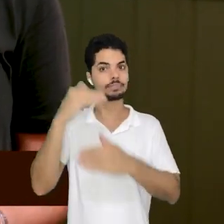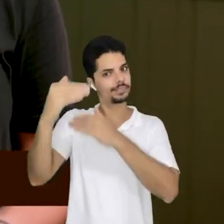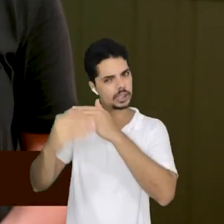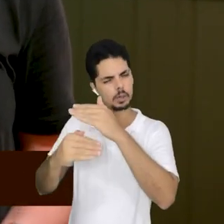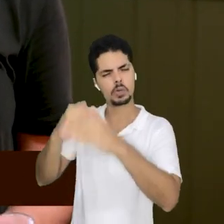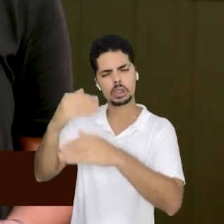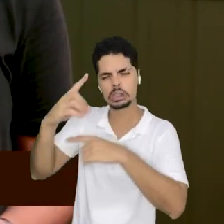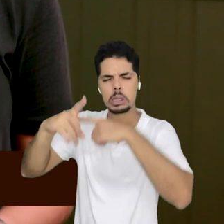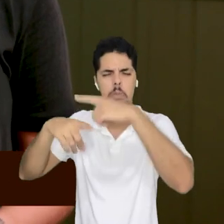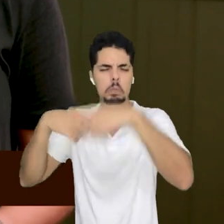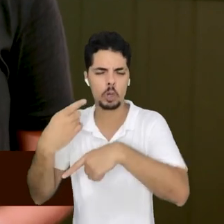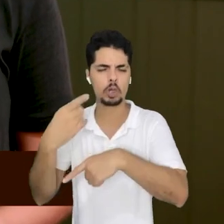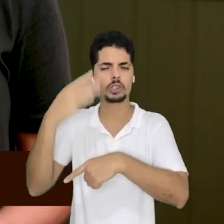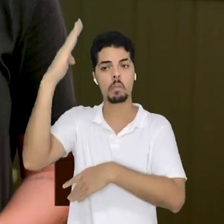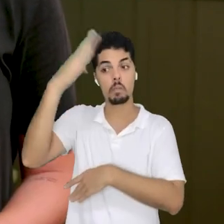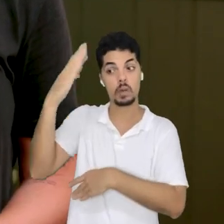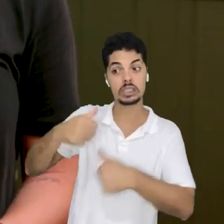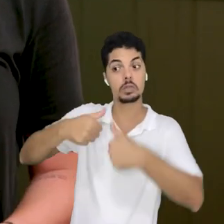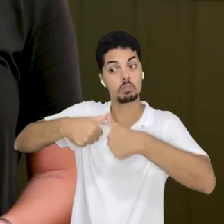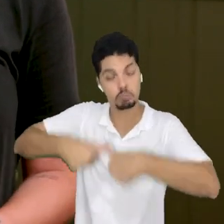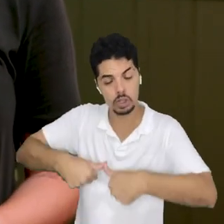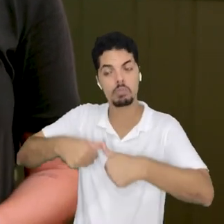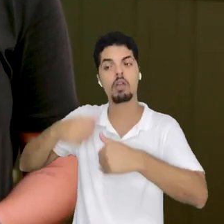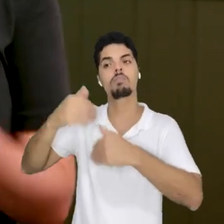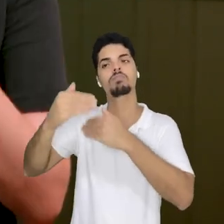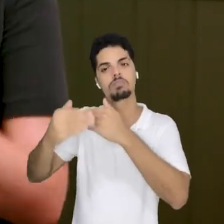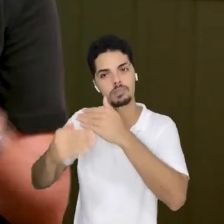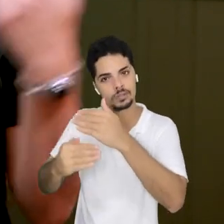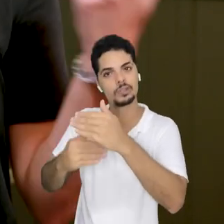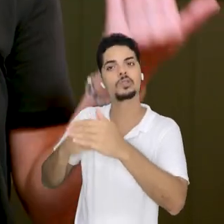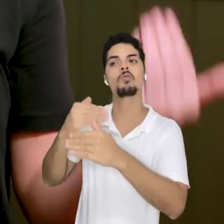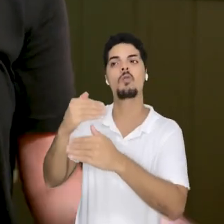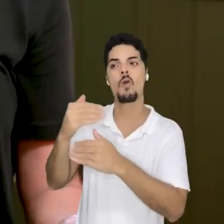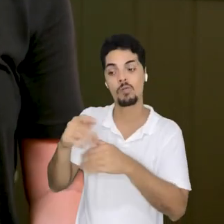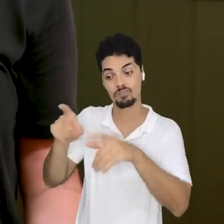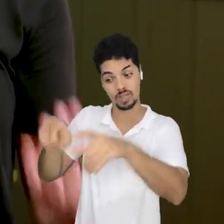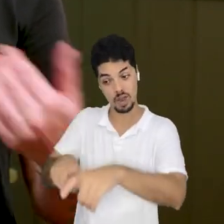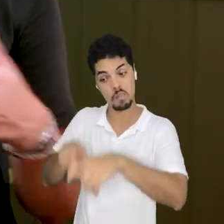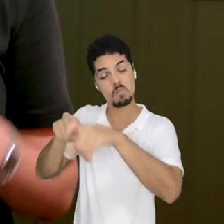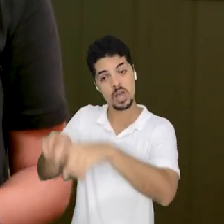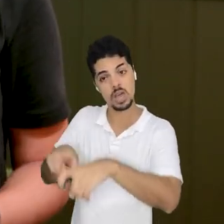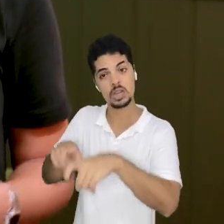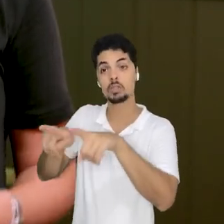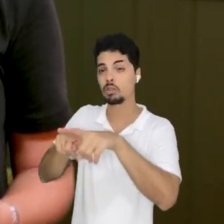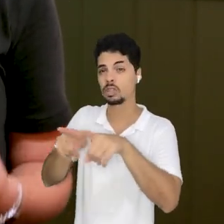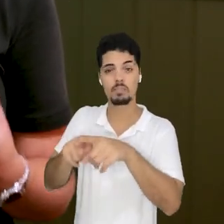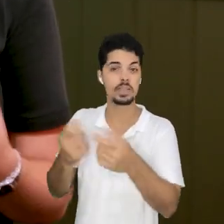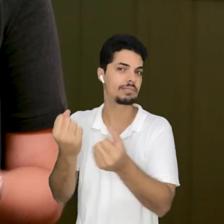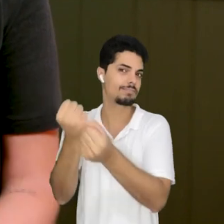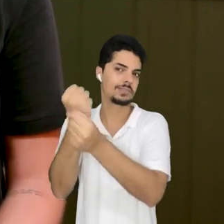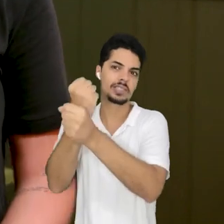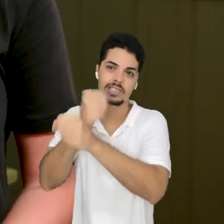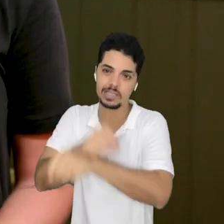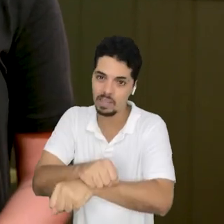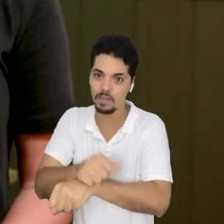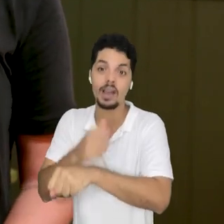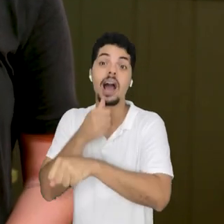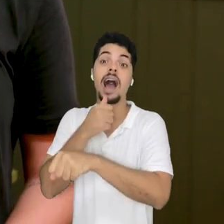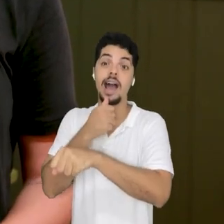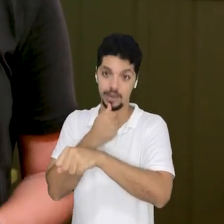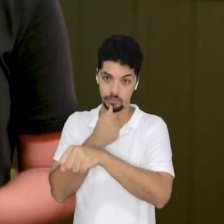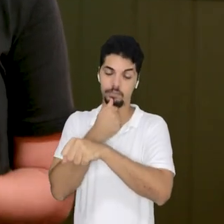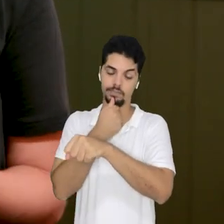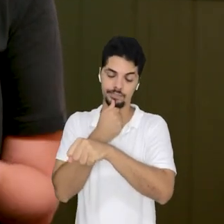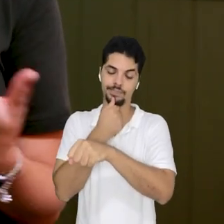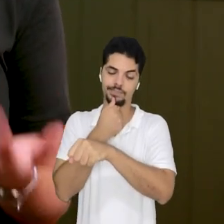Brasil continuou um país agrário, né, uma agricultura para exportação, e continua um país escravista, tá?